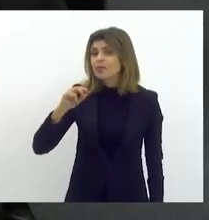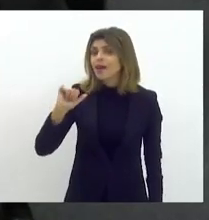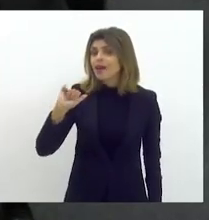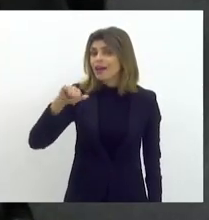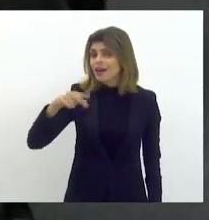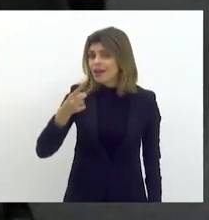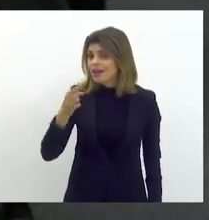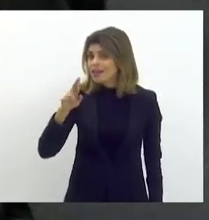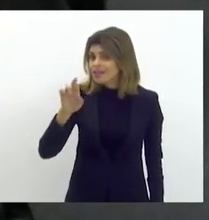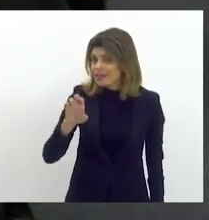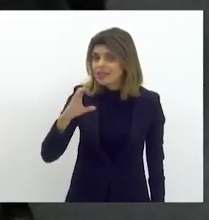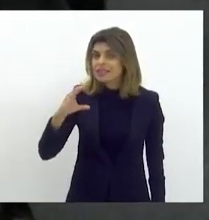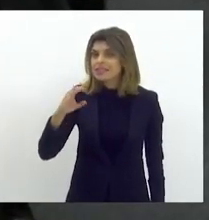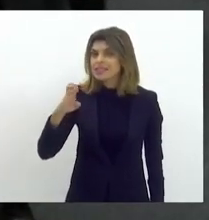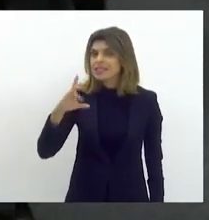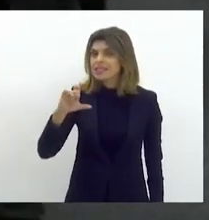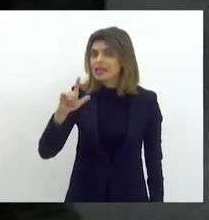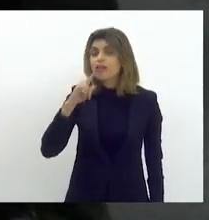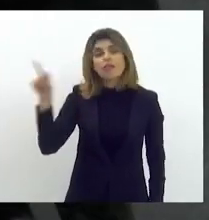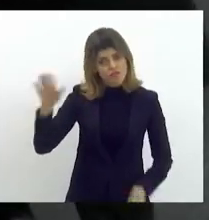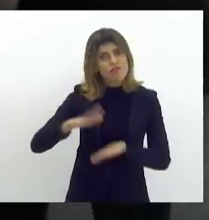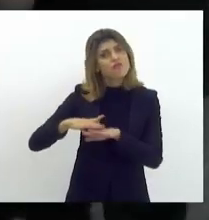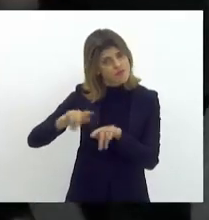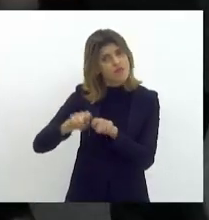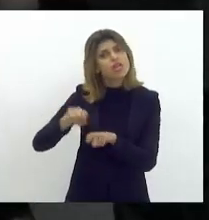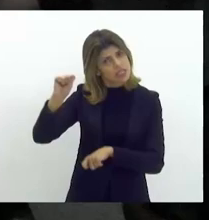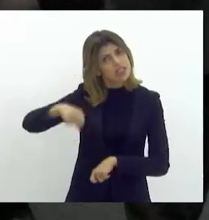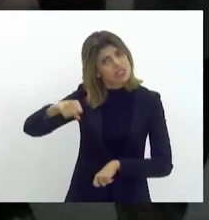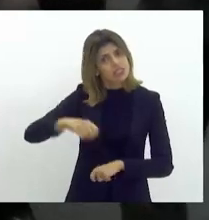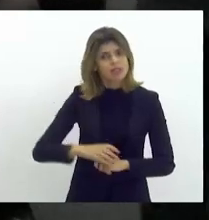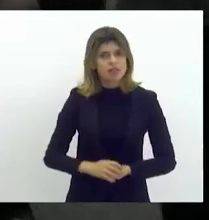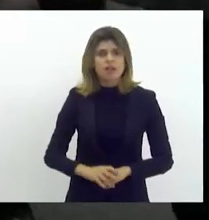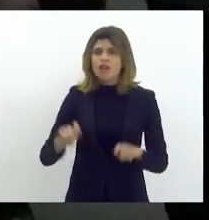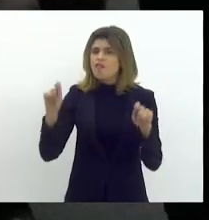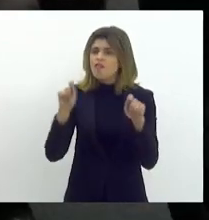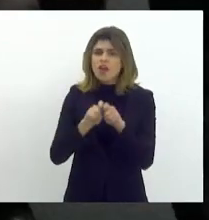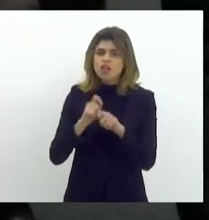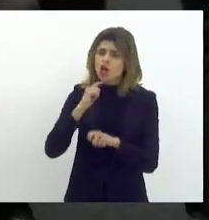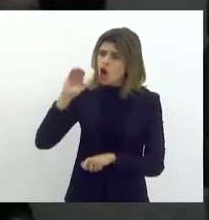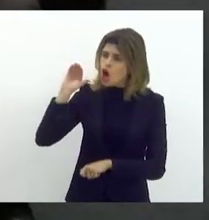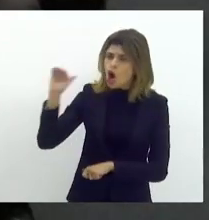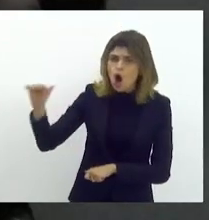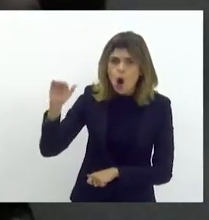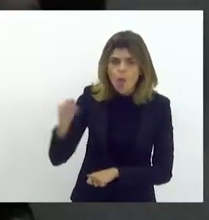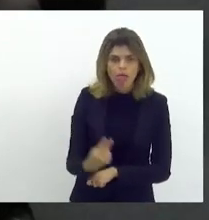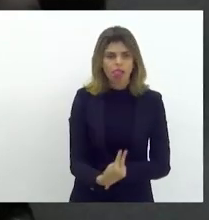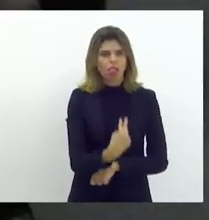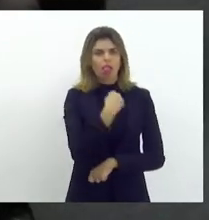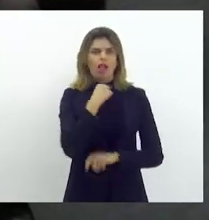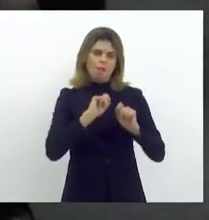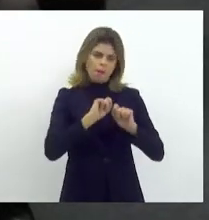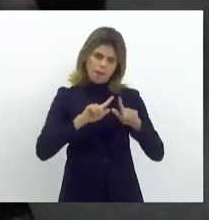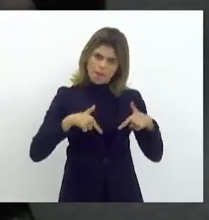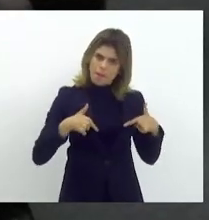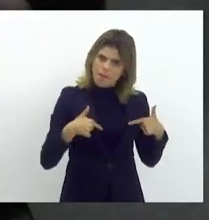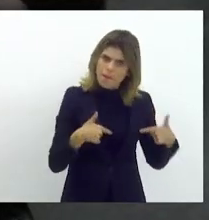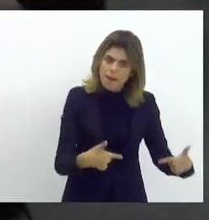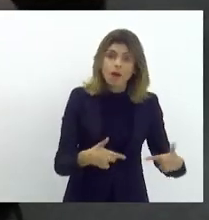e o governo Fez sim fez sobre Muita cobrança e sobre iniciativa do Parlamento